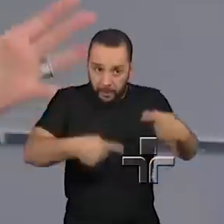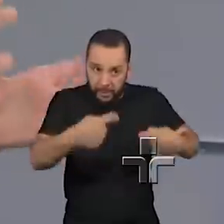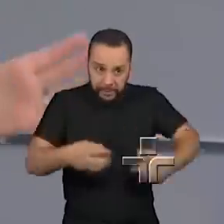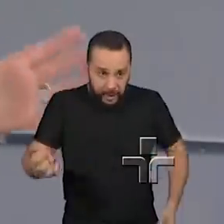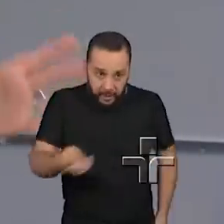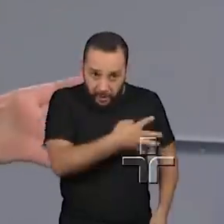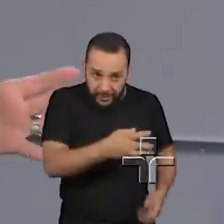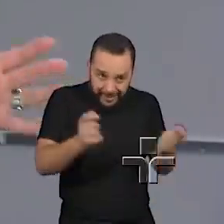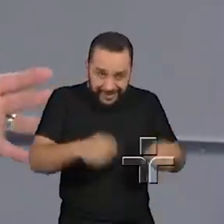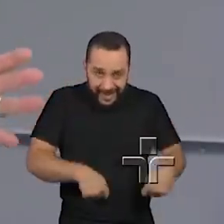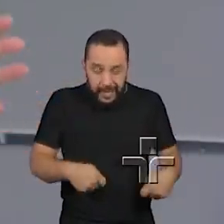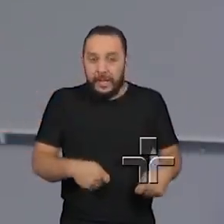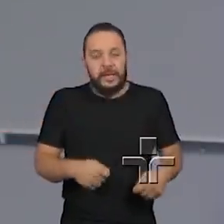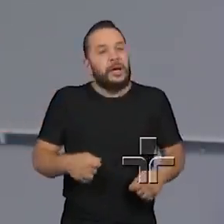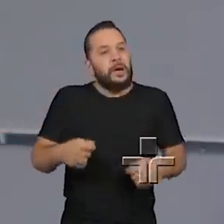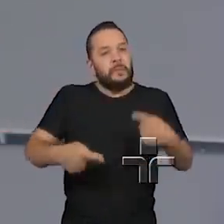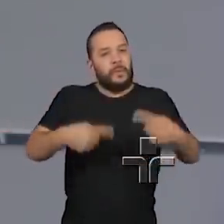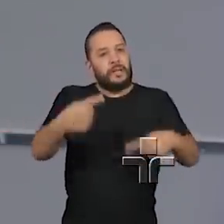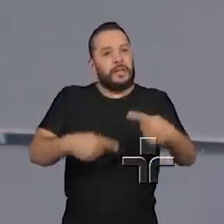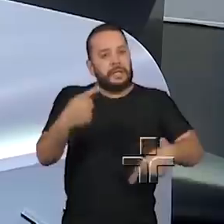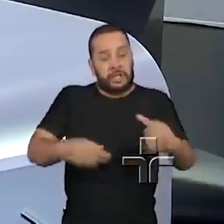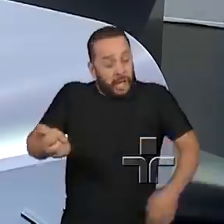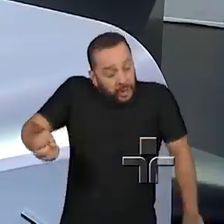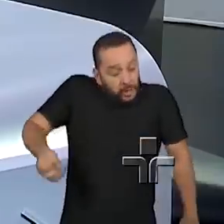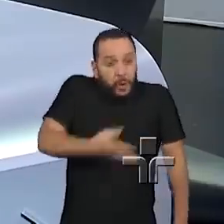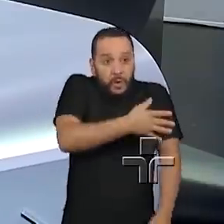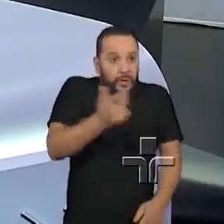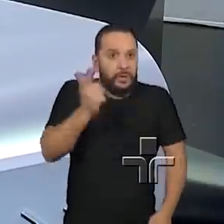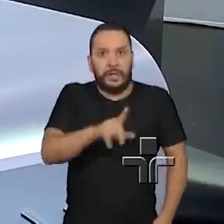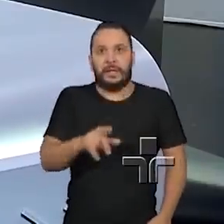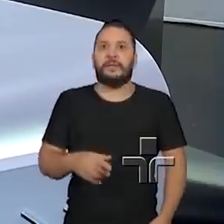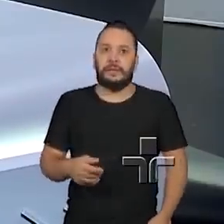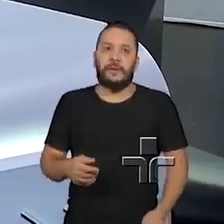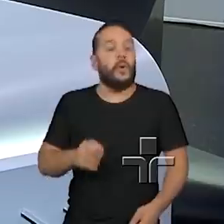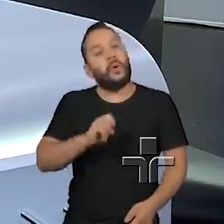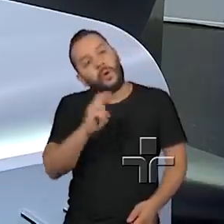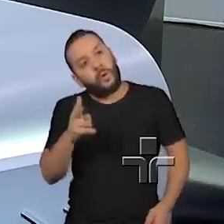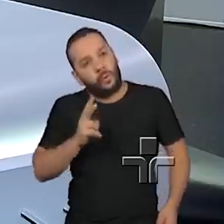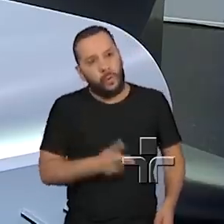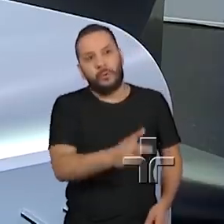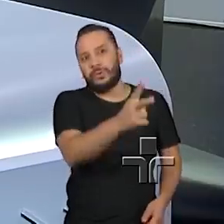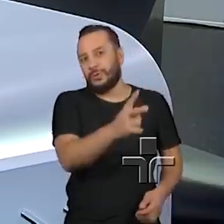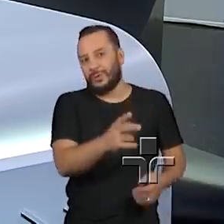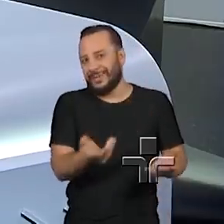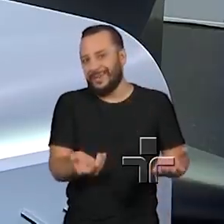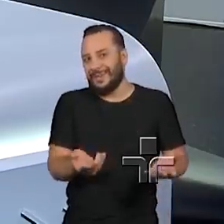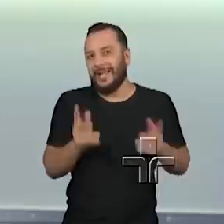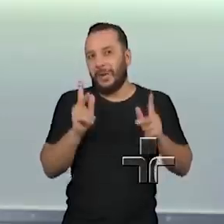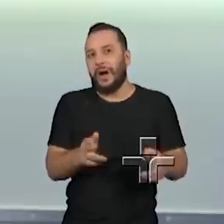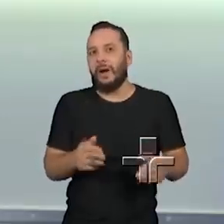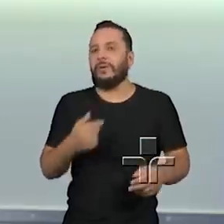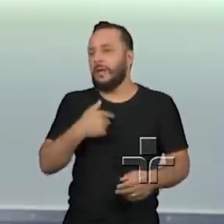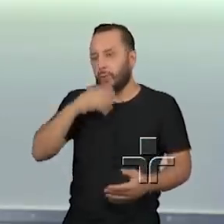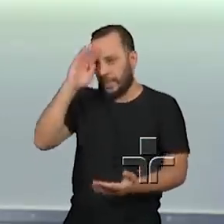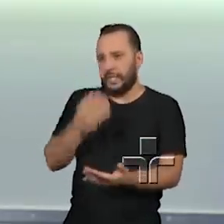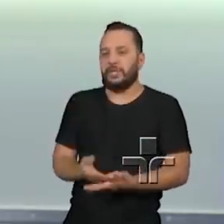Está sendo possível fazer uma nova política? Eu, pessoalmente, não acredito... continua imperando a velha política? Eu não acredito nem em nova nem em